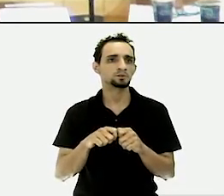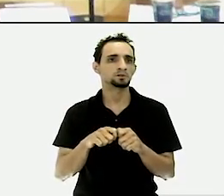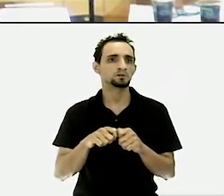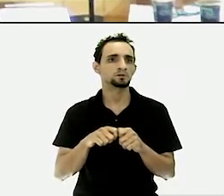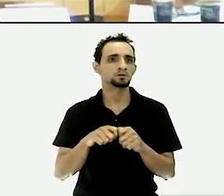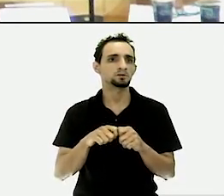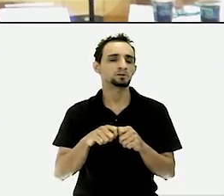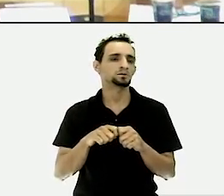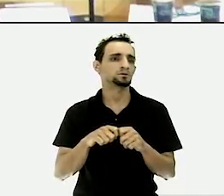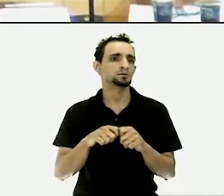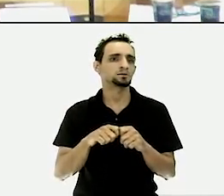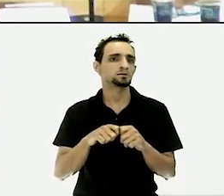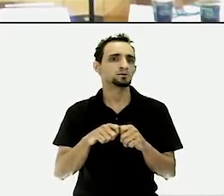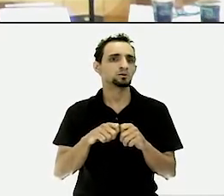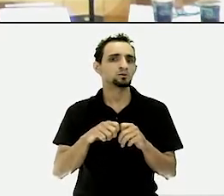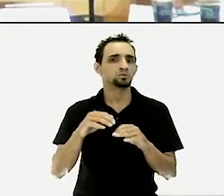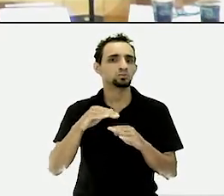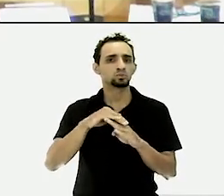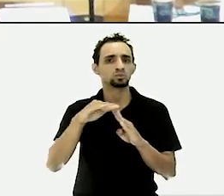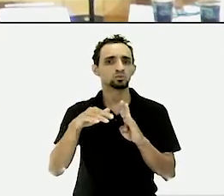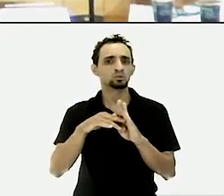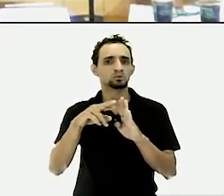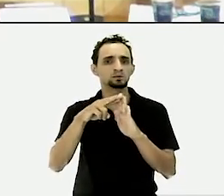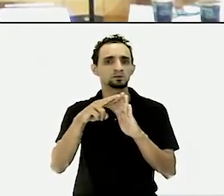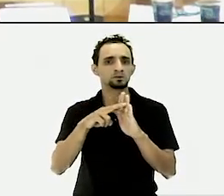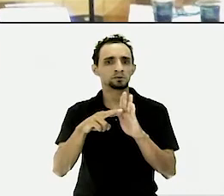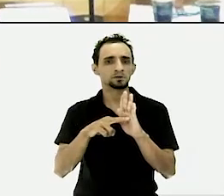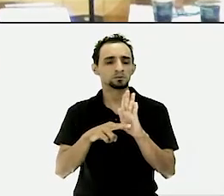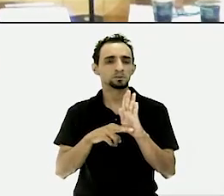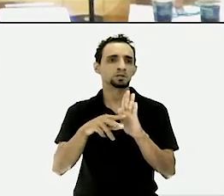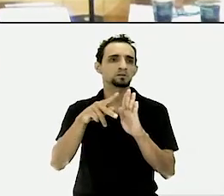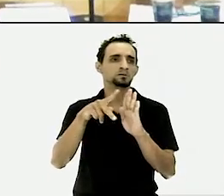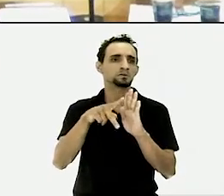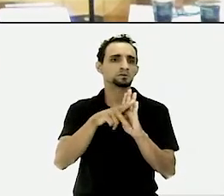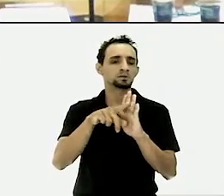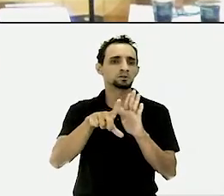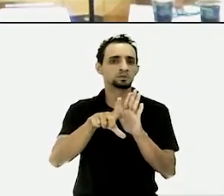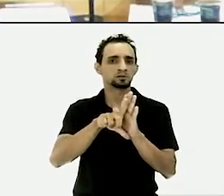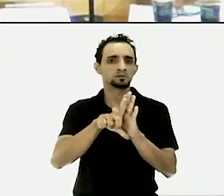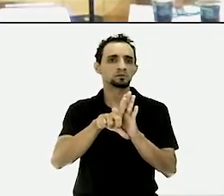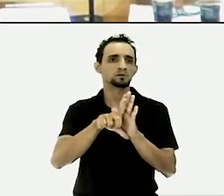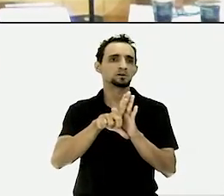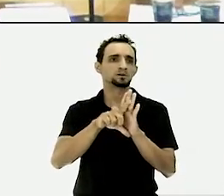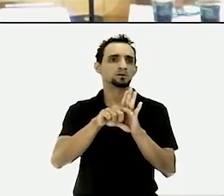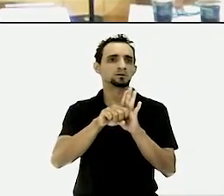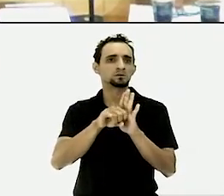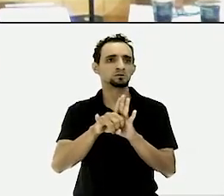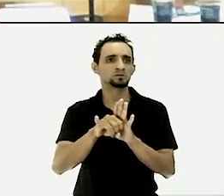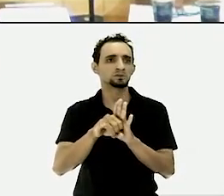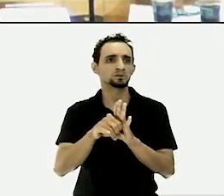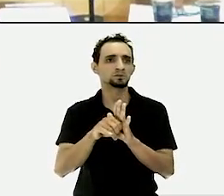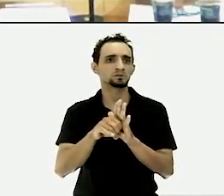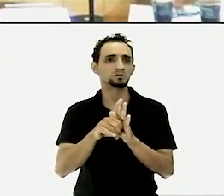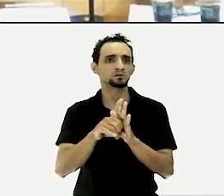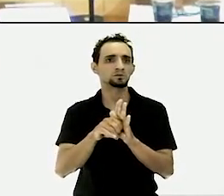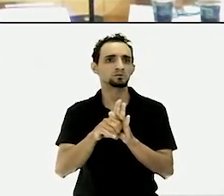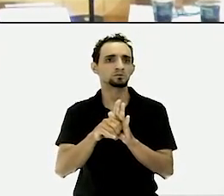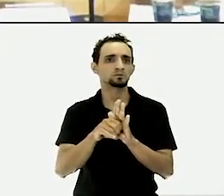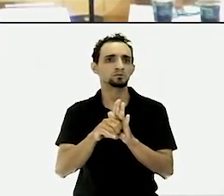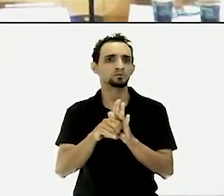Vamos dar então início à sessão. Solicito ao senhor secretário que faça a leitura do material do expediente.